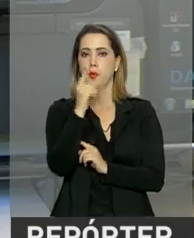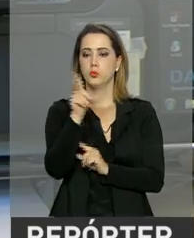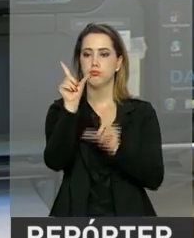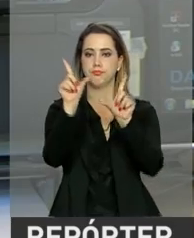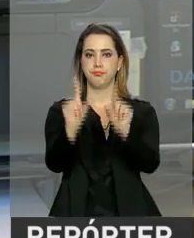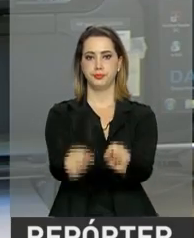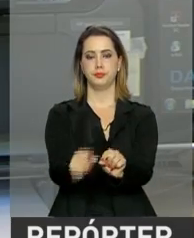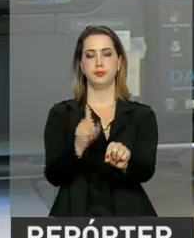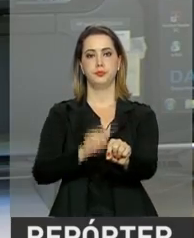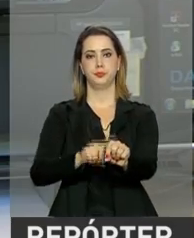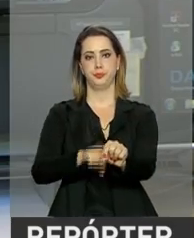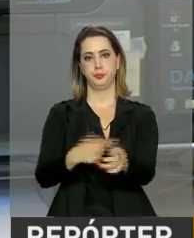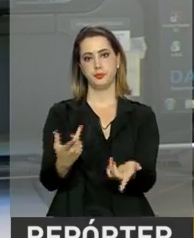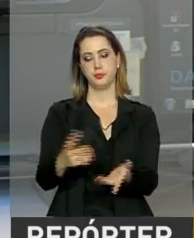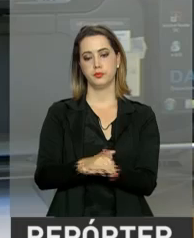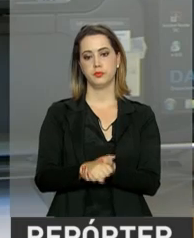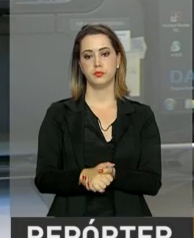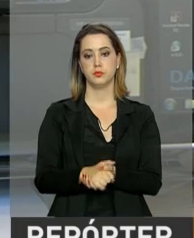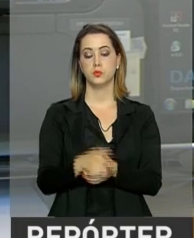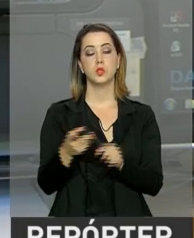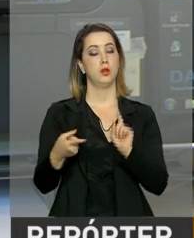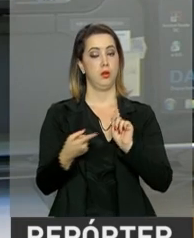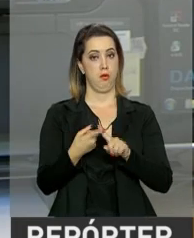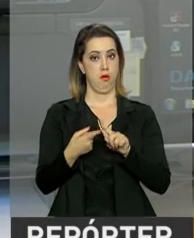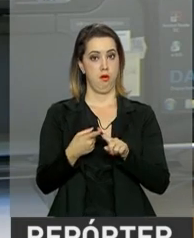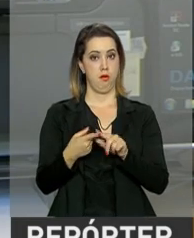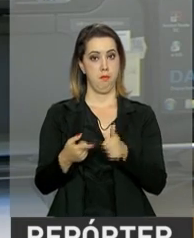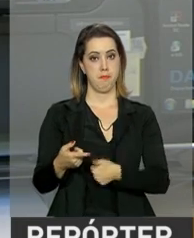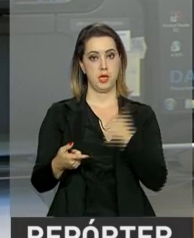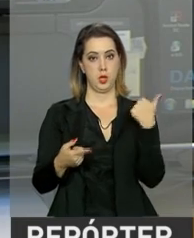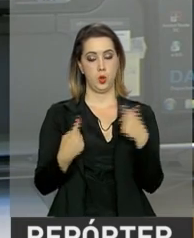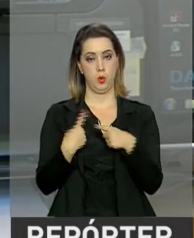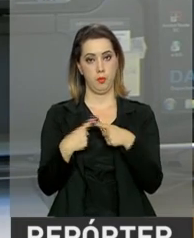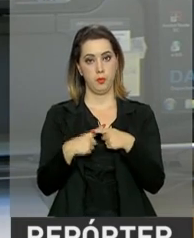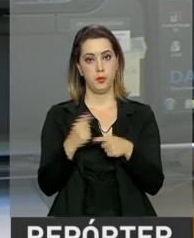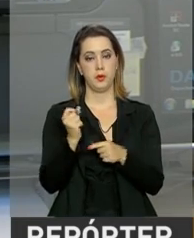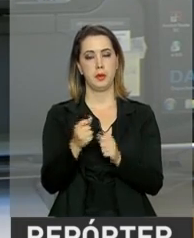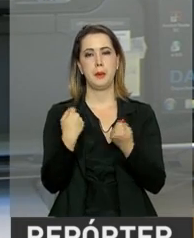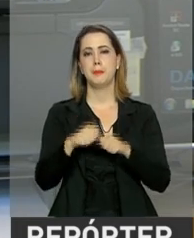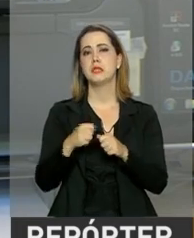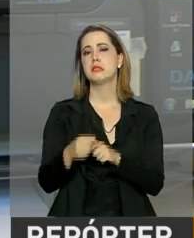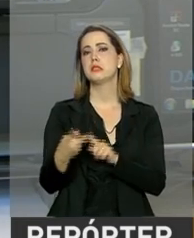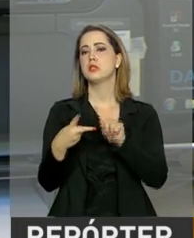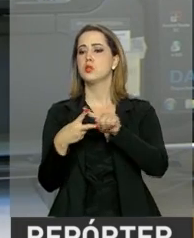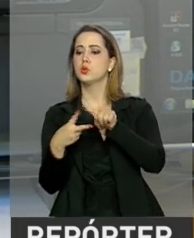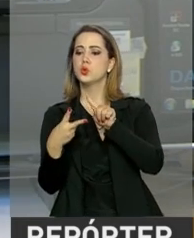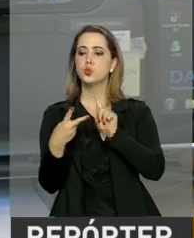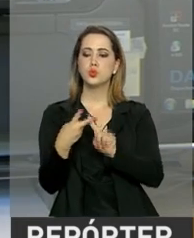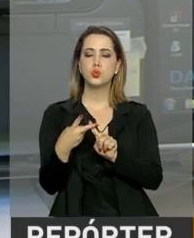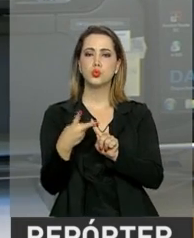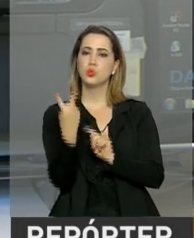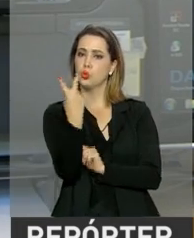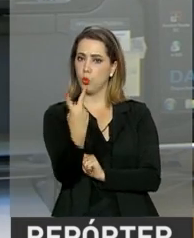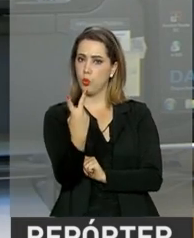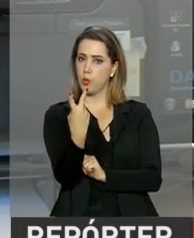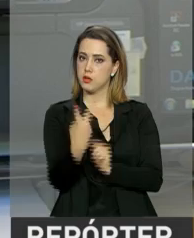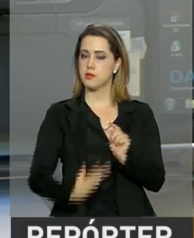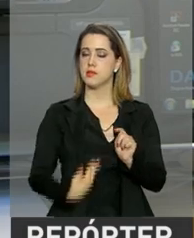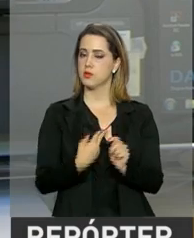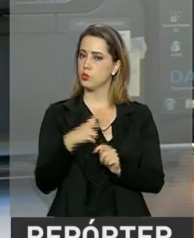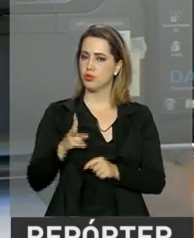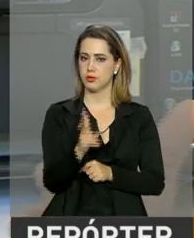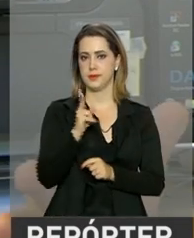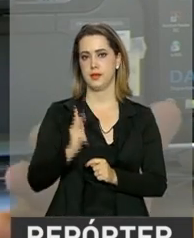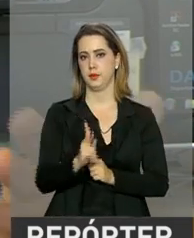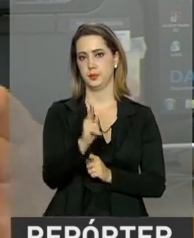As vantagens são que, como esses pacientes eles necessitam de pelo menos 2 procedimentos cirúrgicos,